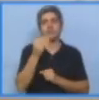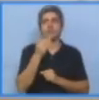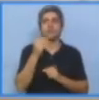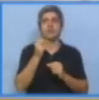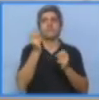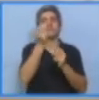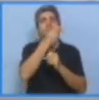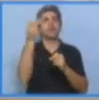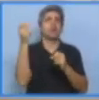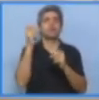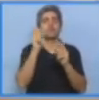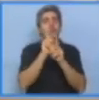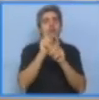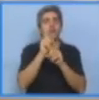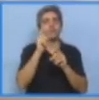A famosa frase, não é?